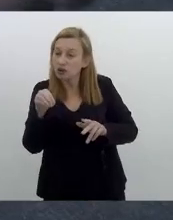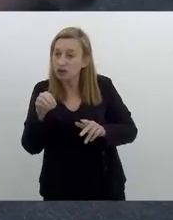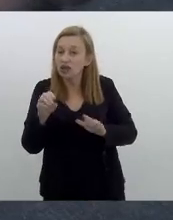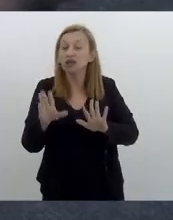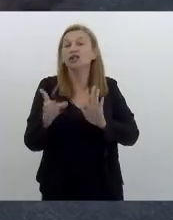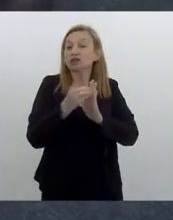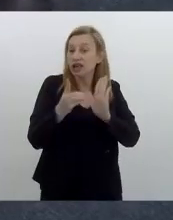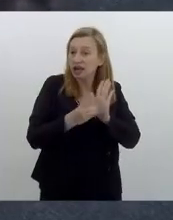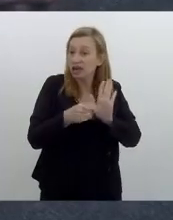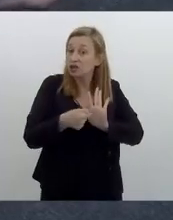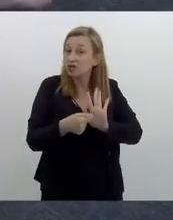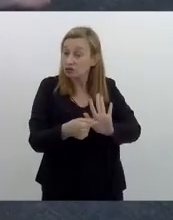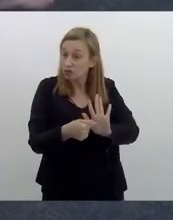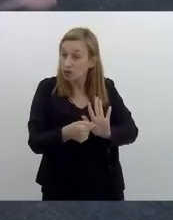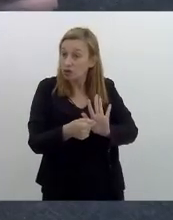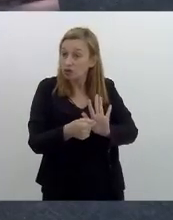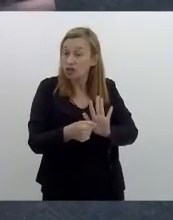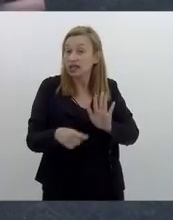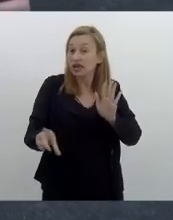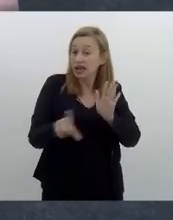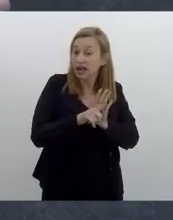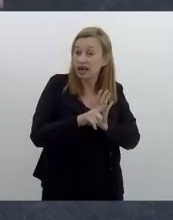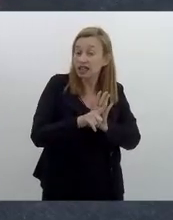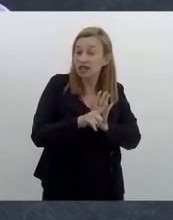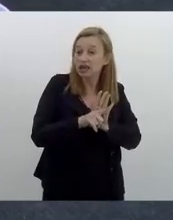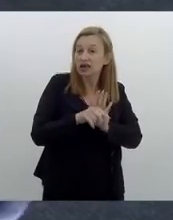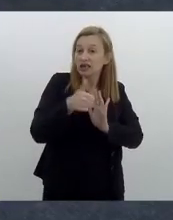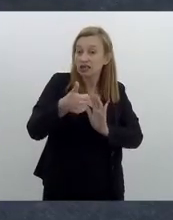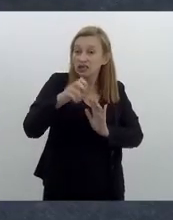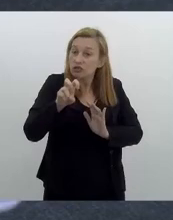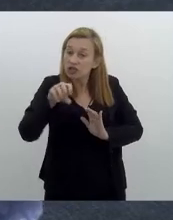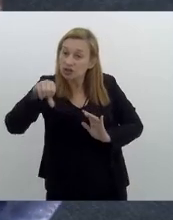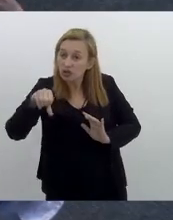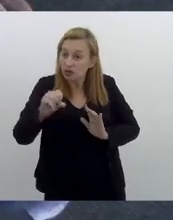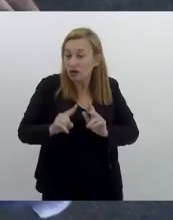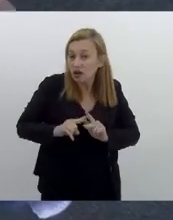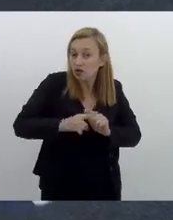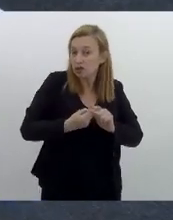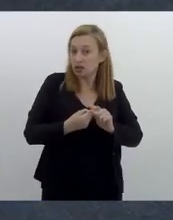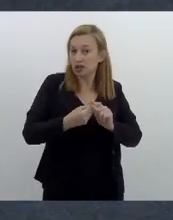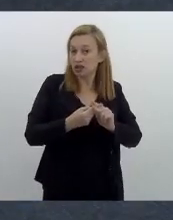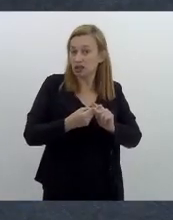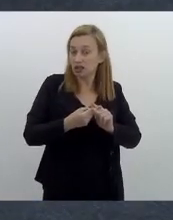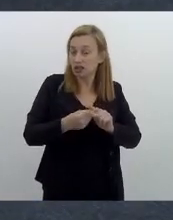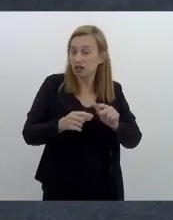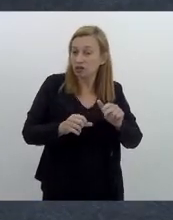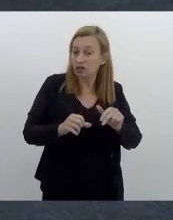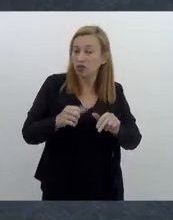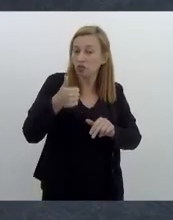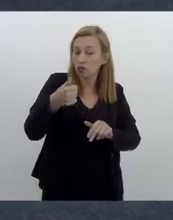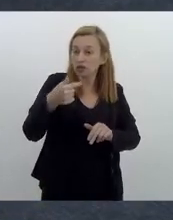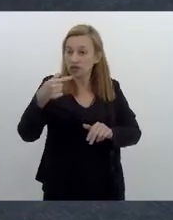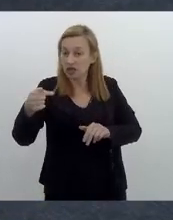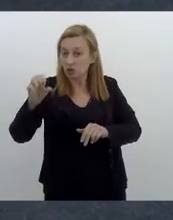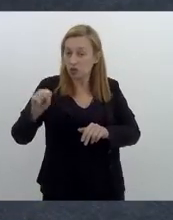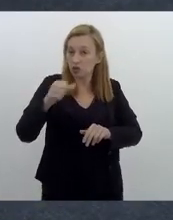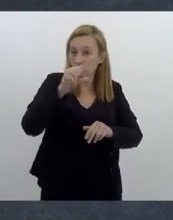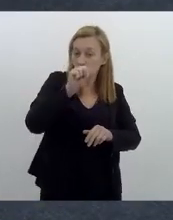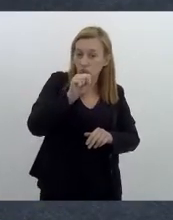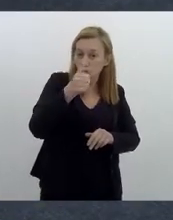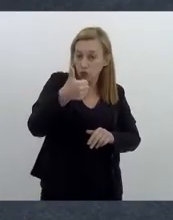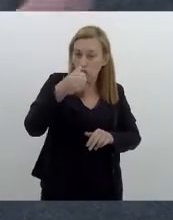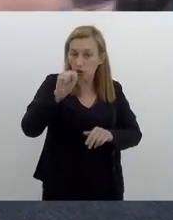reporta A lei complementar 159 Ele regulamenta 159 Foi modificada Pelo 178 Pelo 181 E a